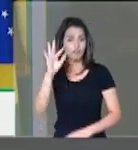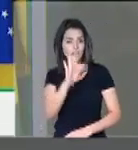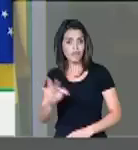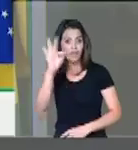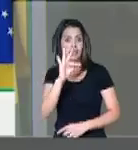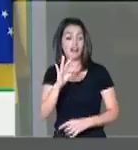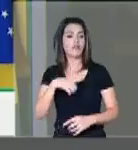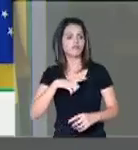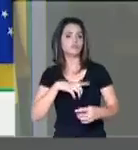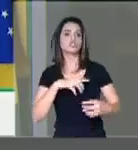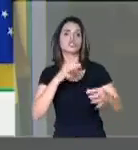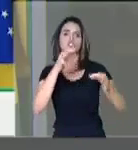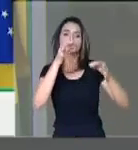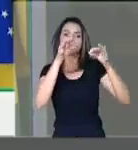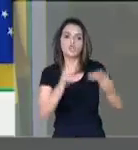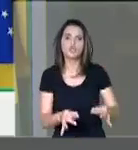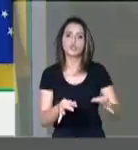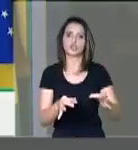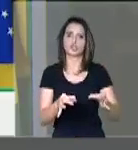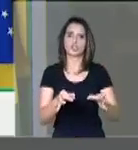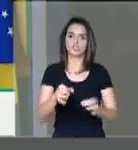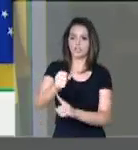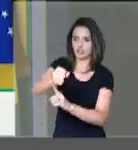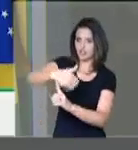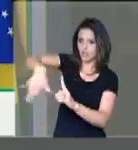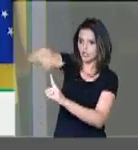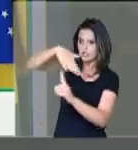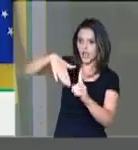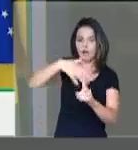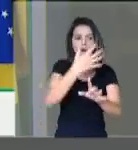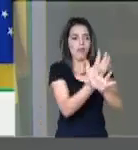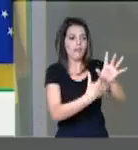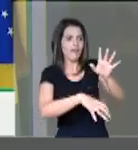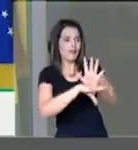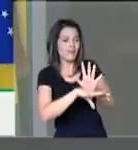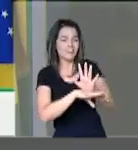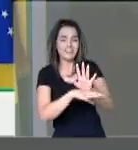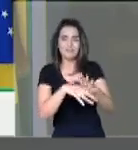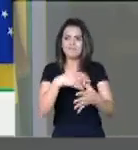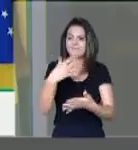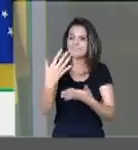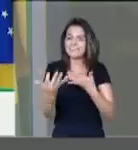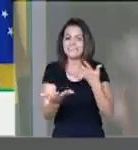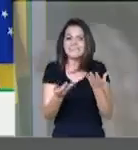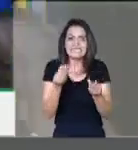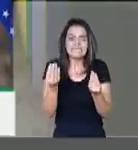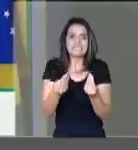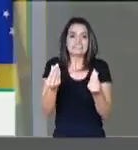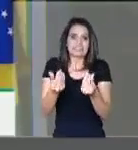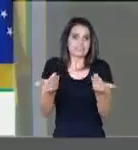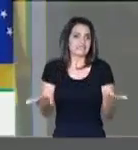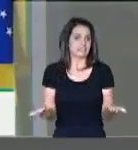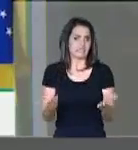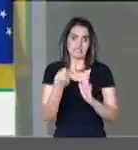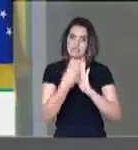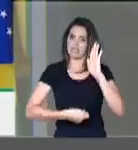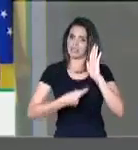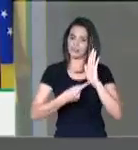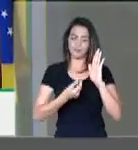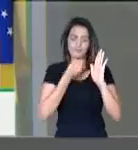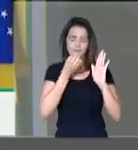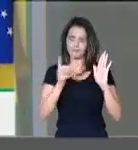envolvem justiça socioambiental queria antes de tudo é trazer aqui uma